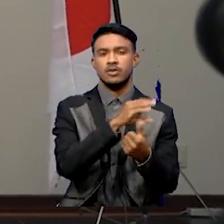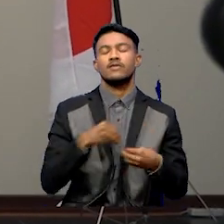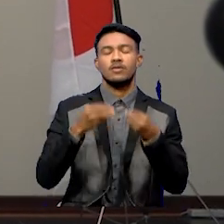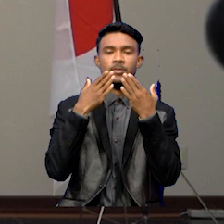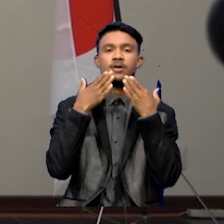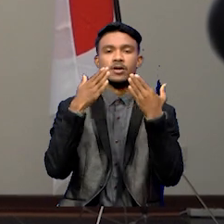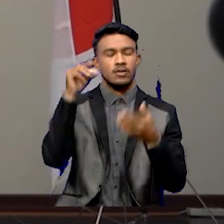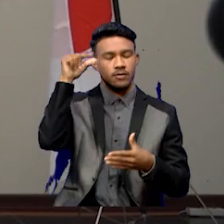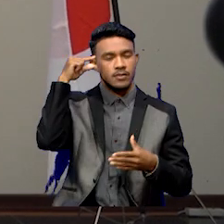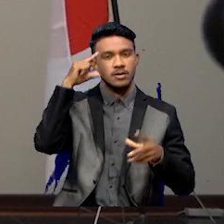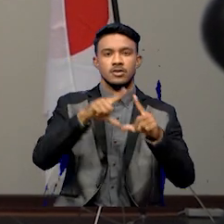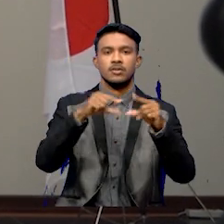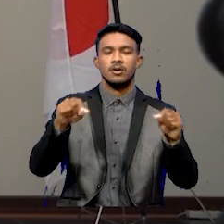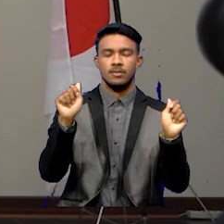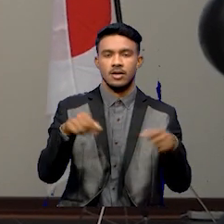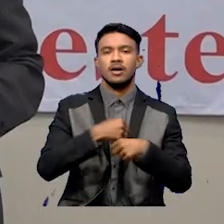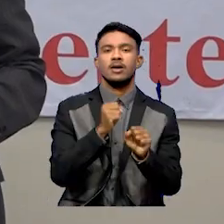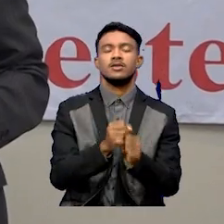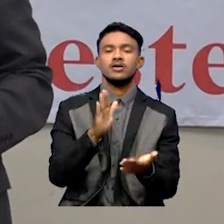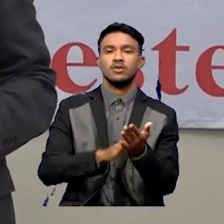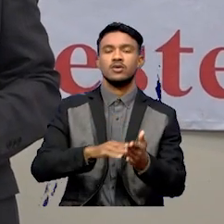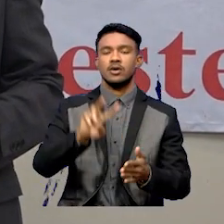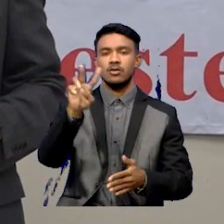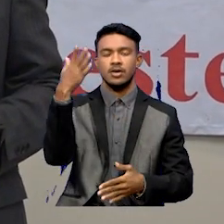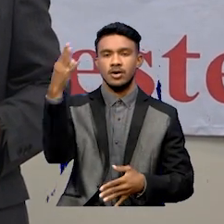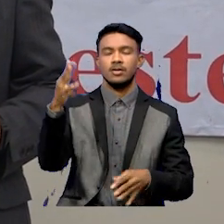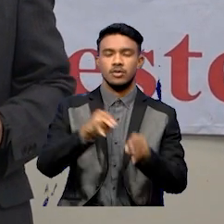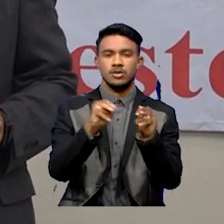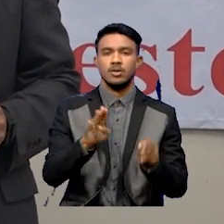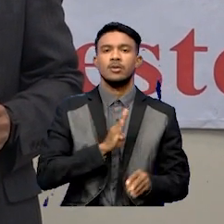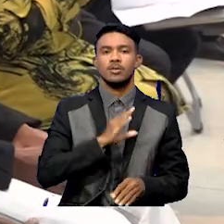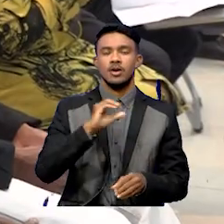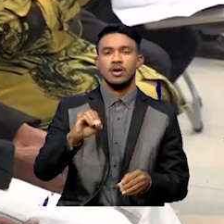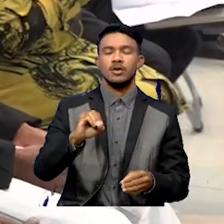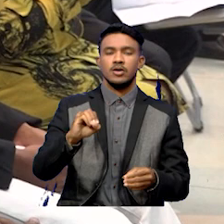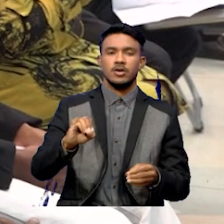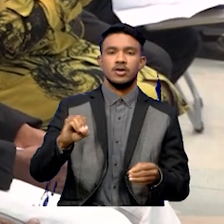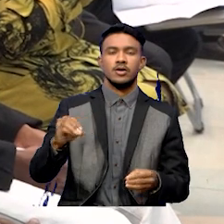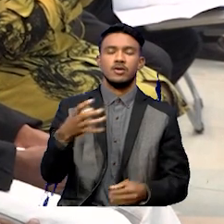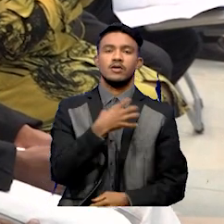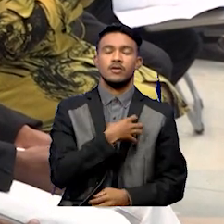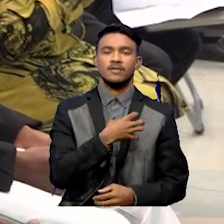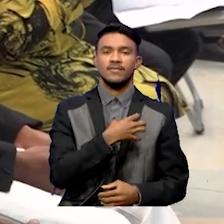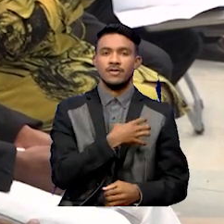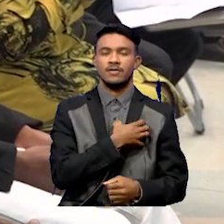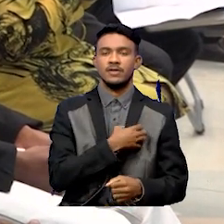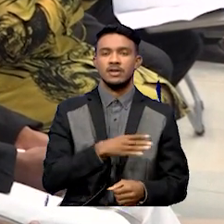a disponibilidade o de hari escola rua e a suku molop, Bobonaru, no edifício escola e a Serelau, município Lauteng.